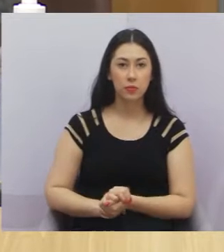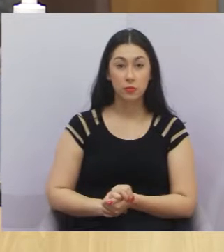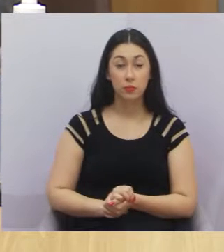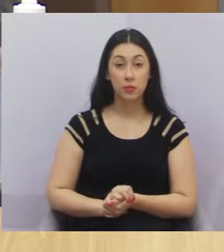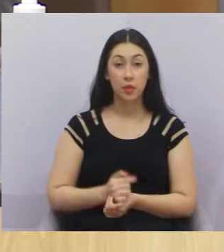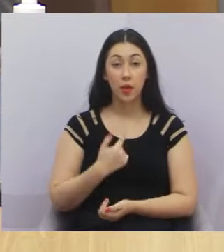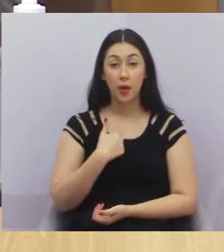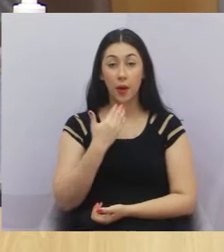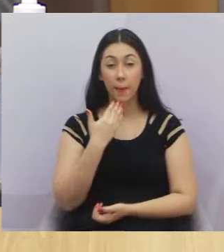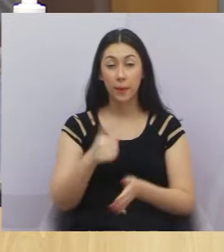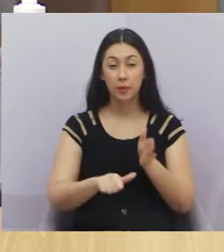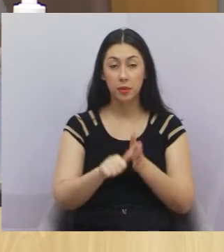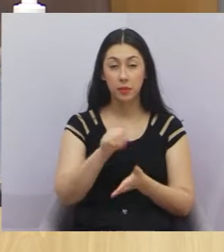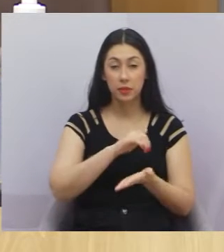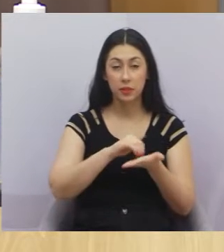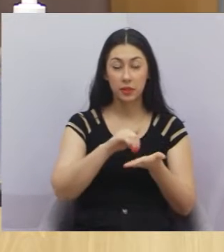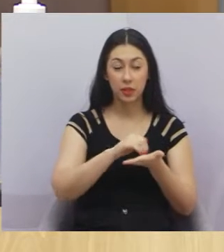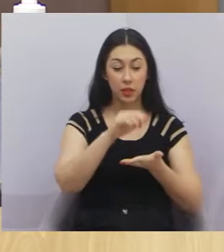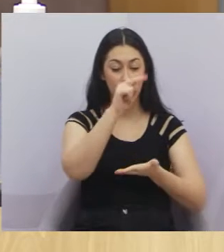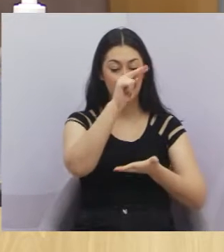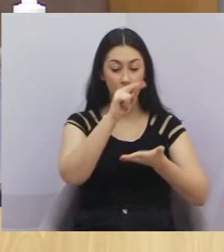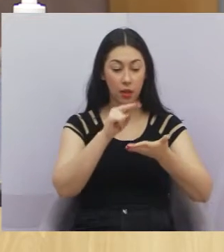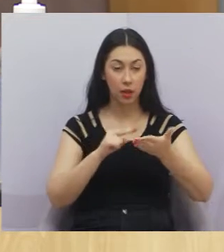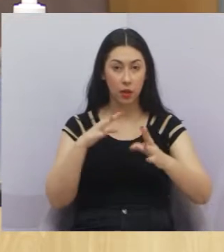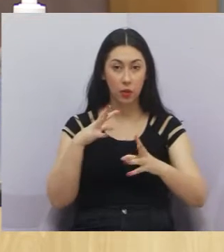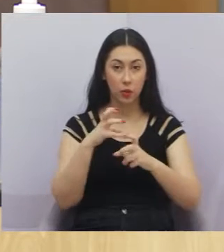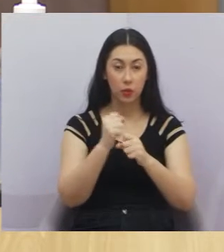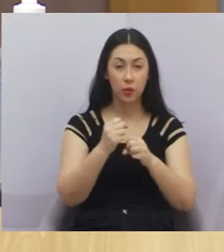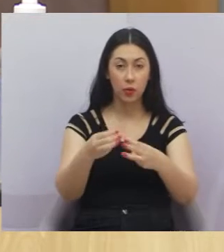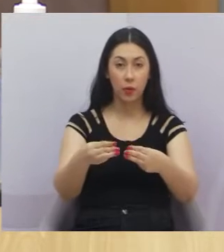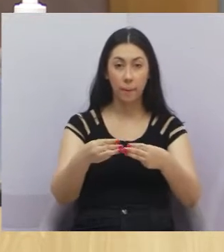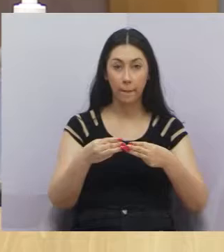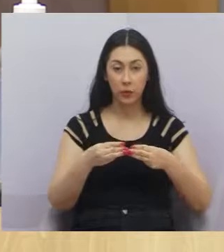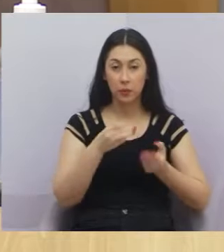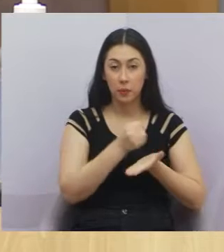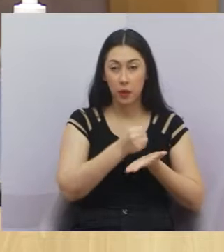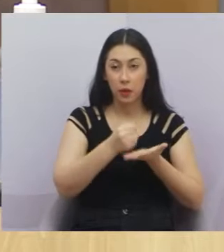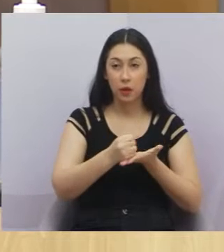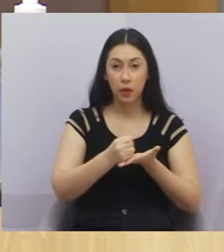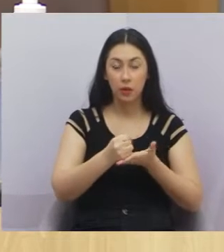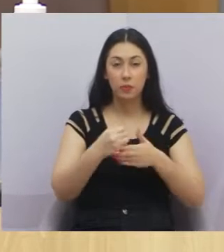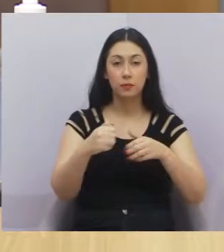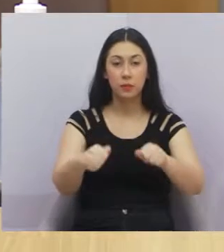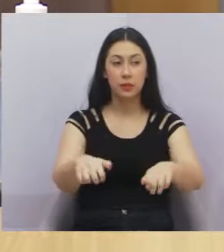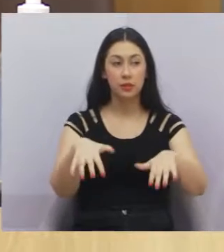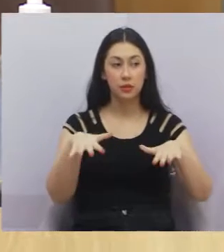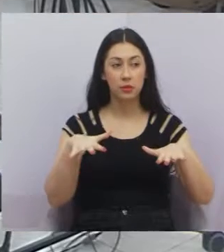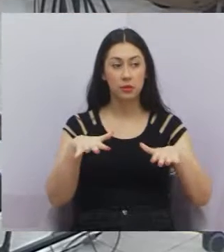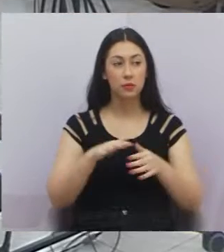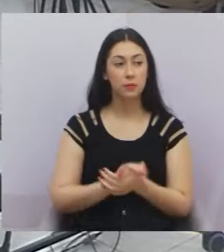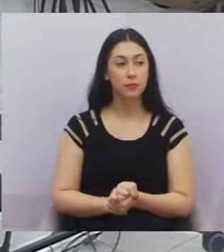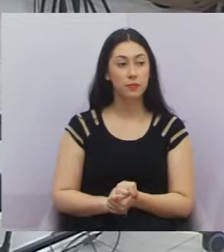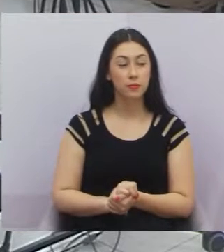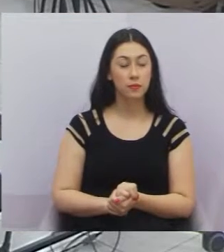Então solicito ao primeiro secretário que faça a leitura da síntese das moções protocoladas para esta sessão.